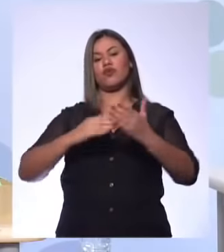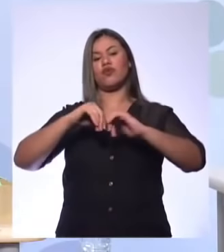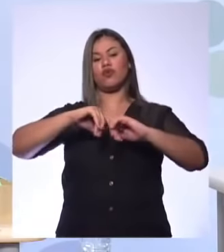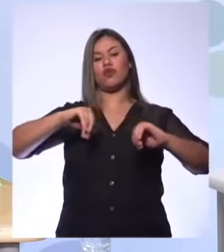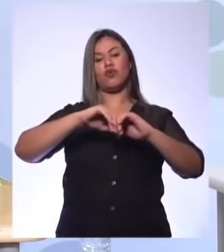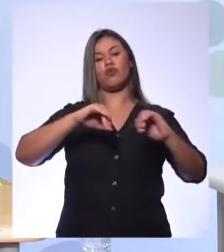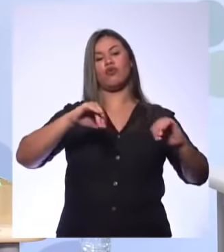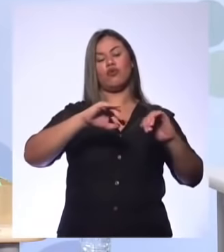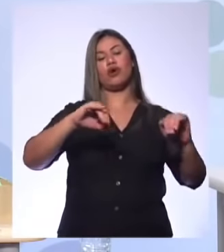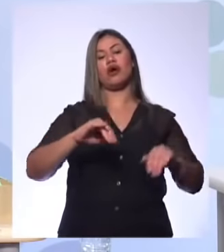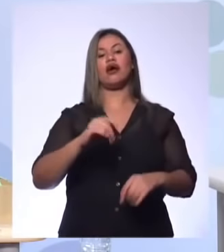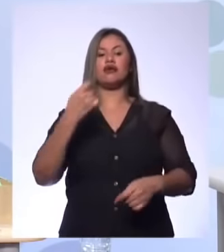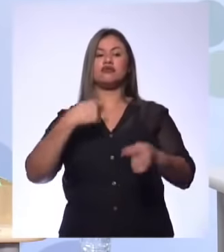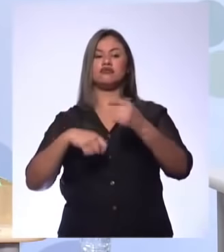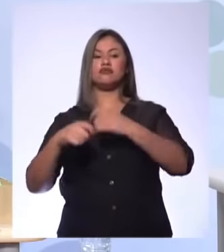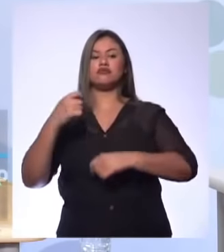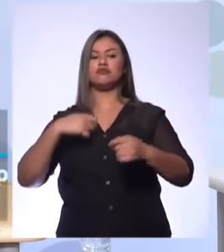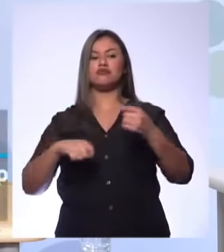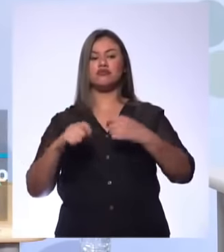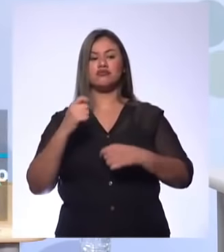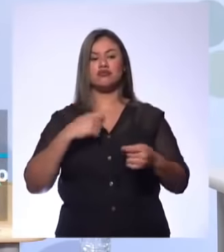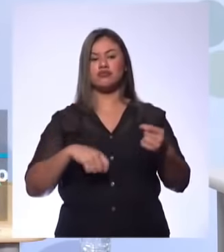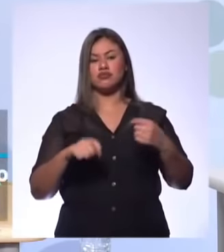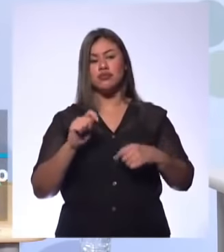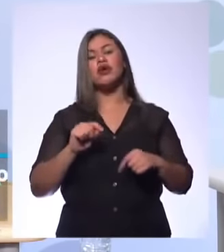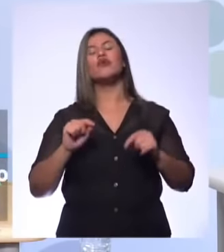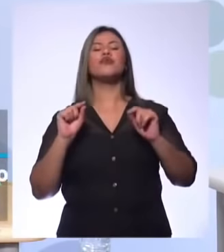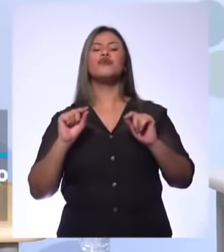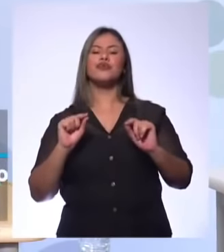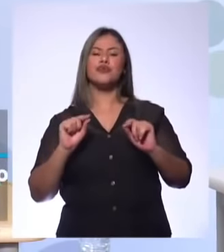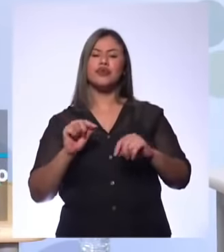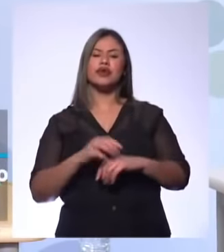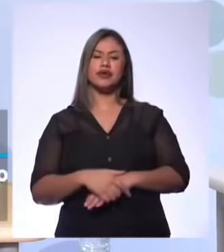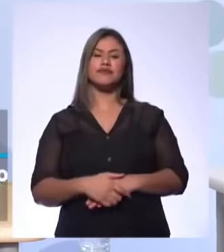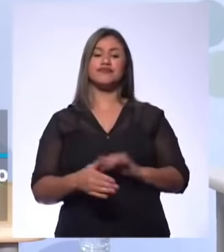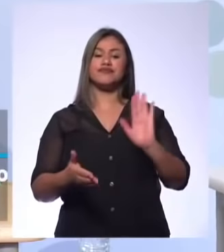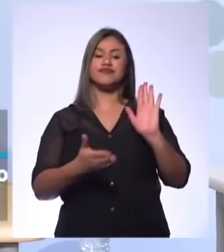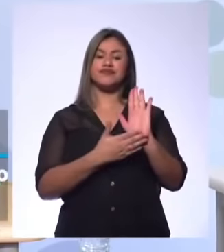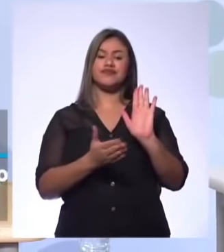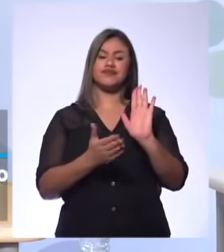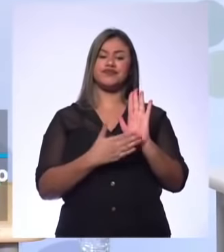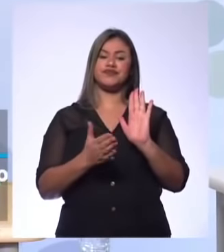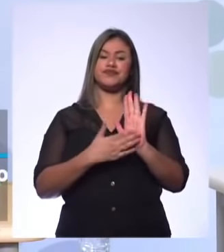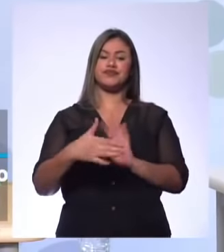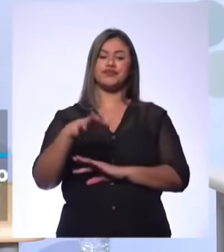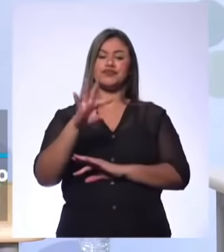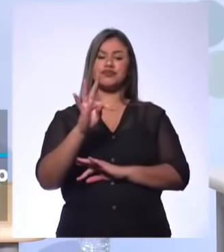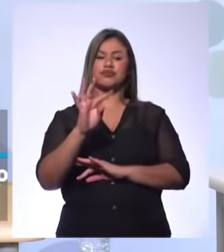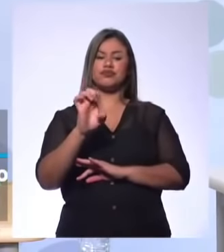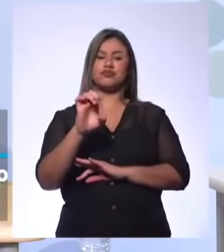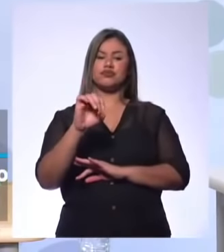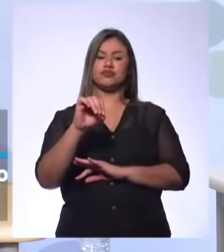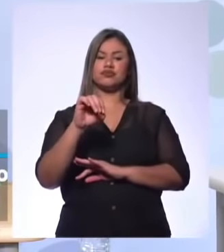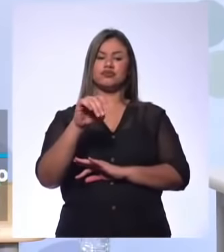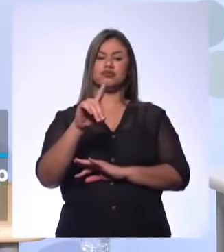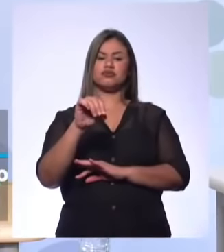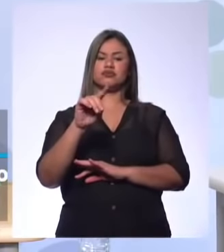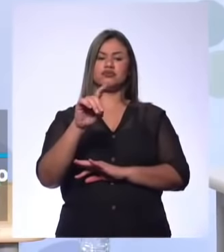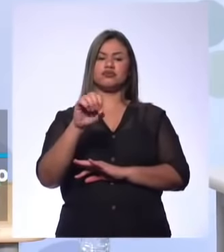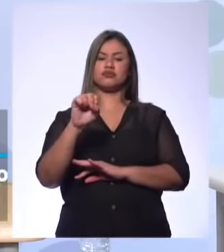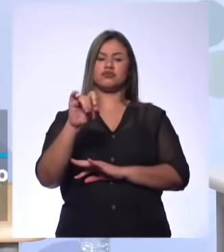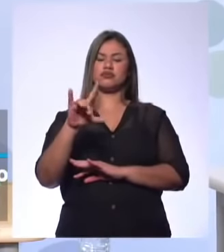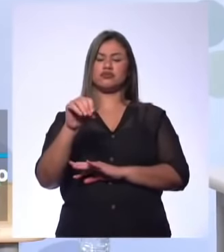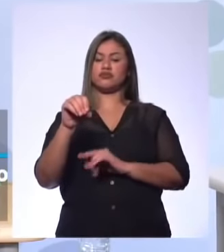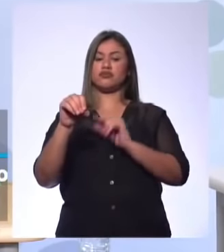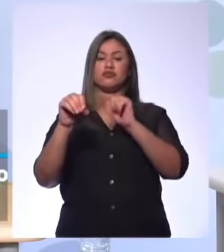certo? E que essa divisão administrativa, ela foi proposta por Teodósio, o imperador Teodósio. Então, ele dividiu